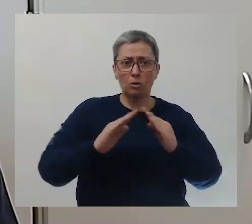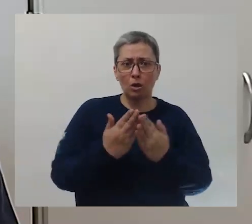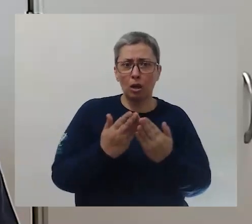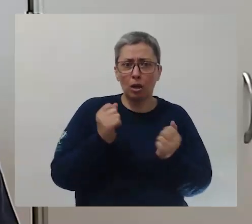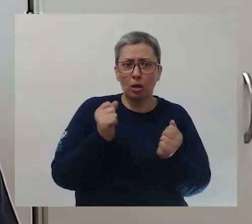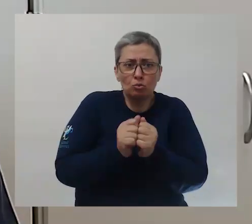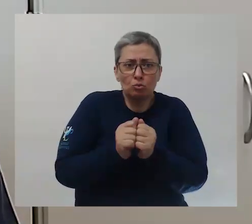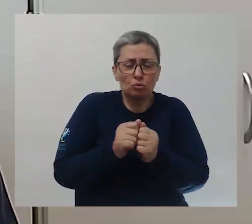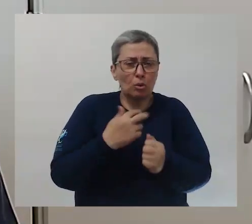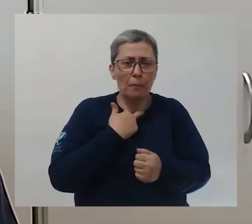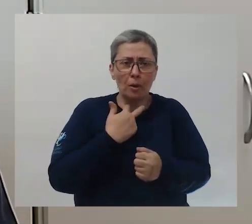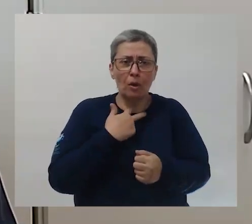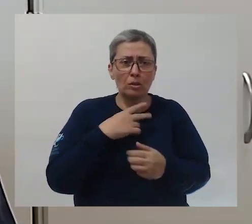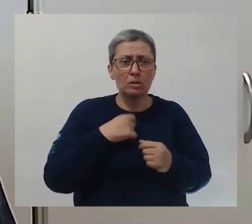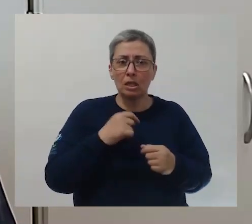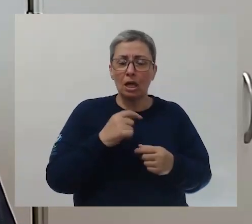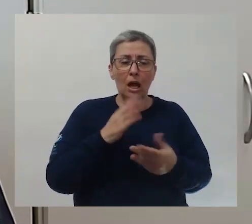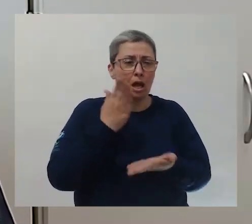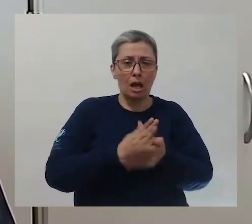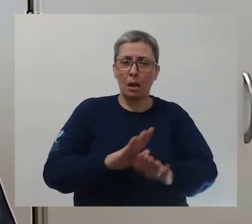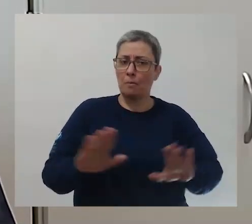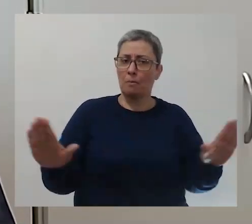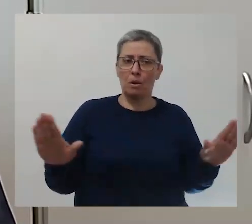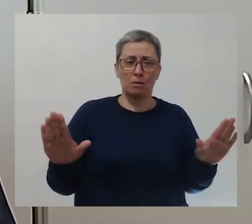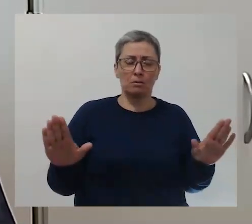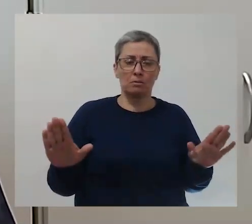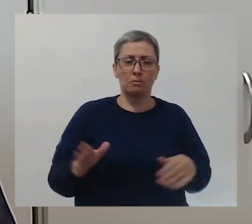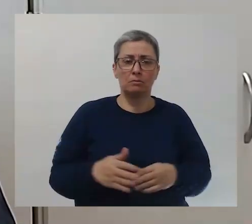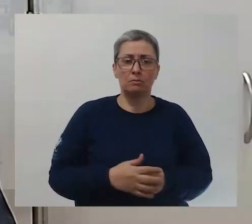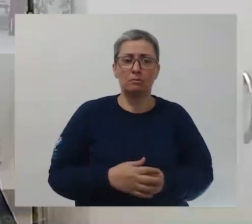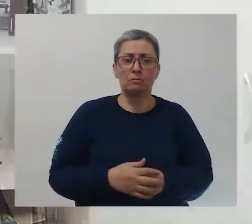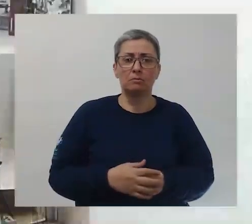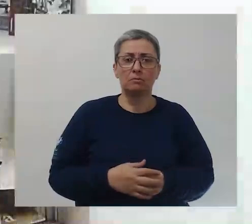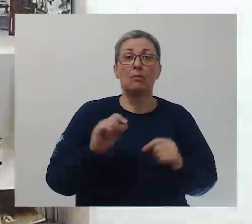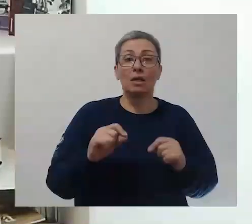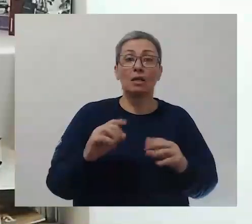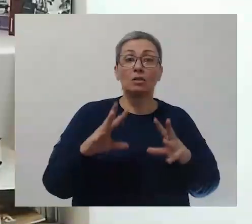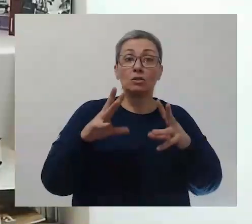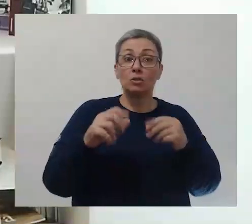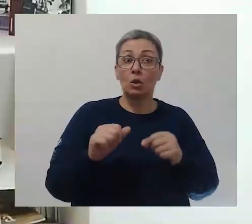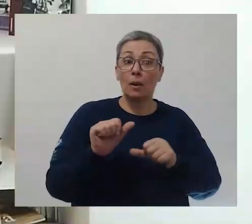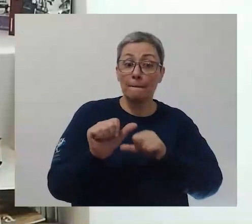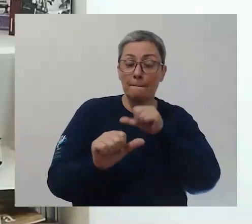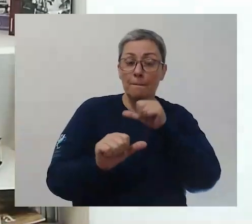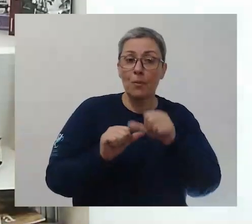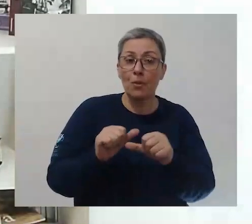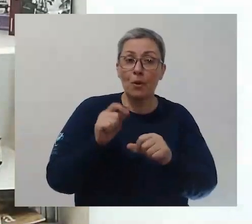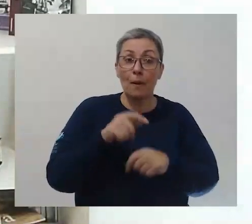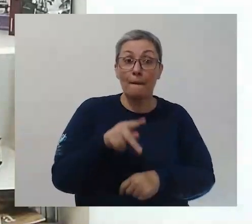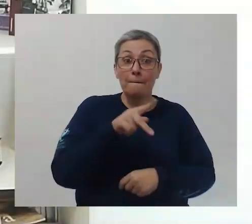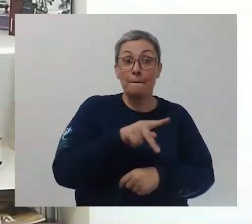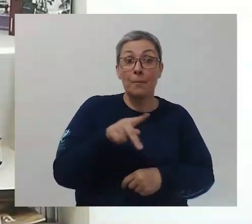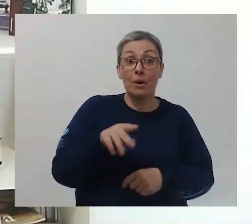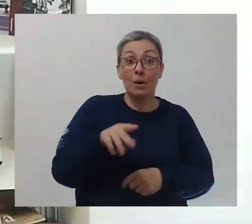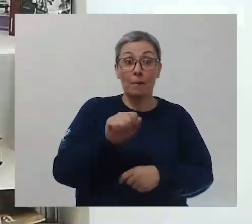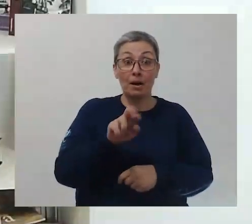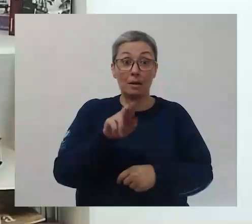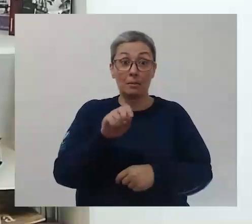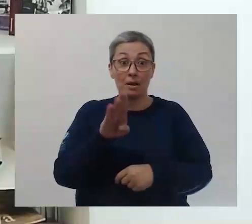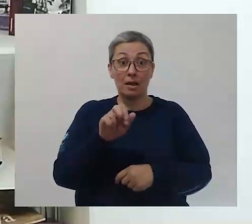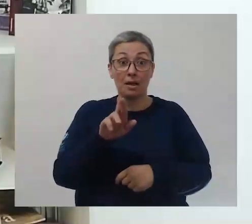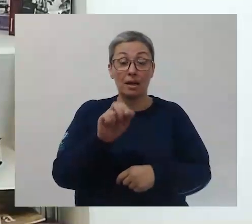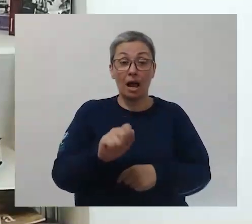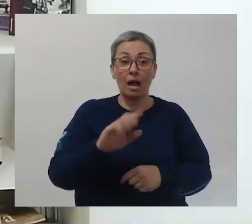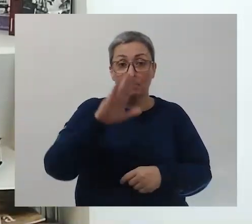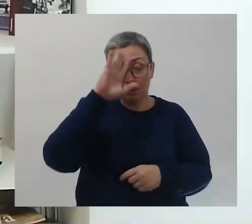mesma escola, não existisse nunca mais. Tudo começou a mudar quando a professora Barbara